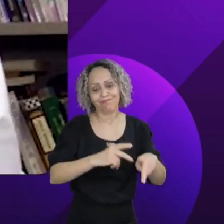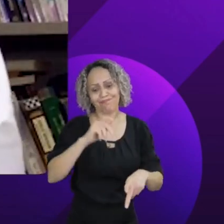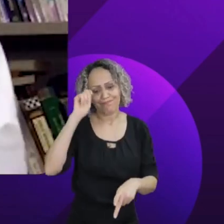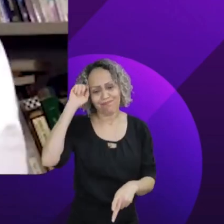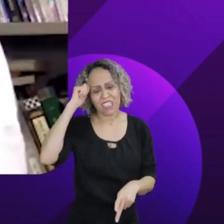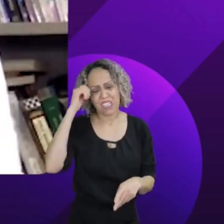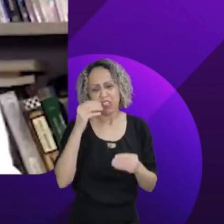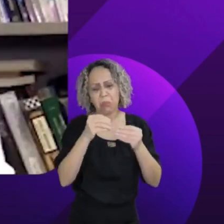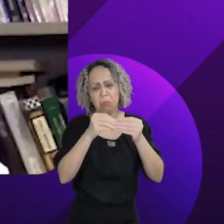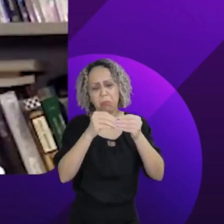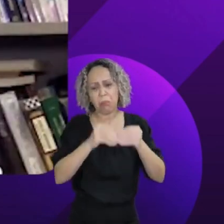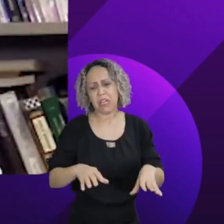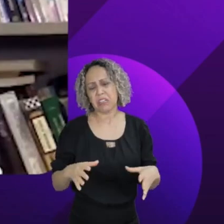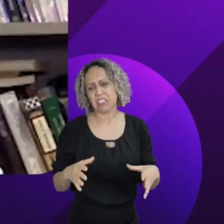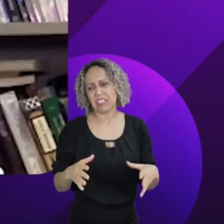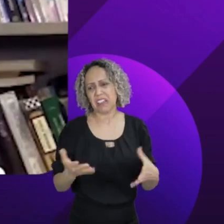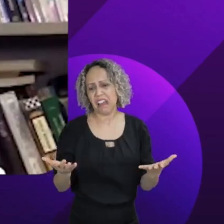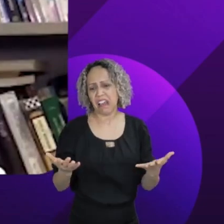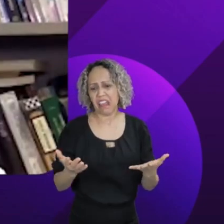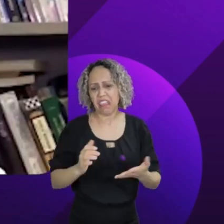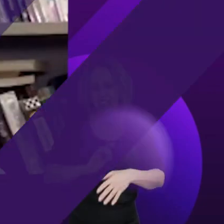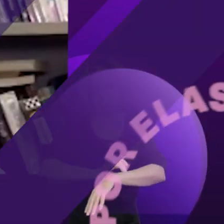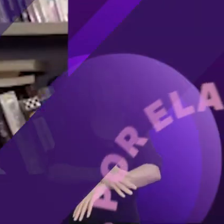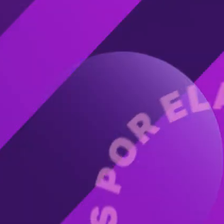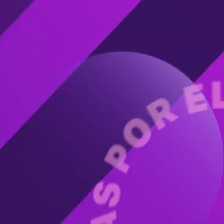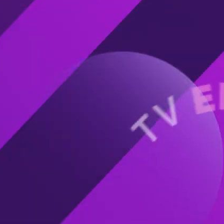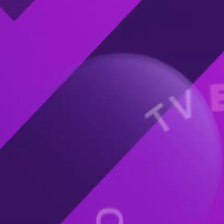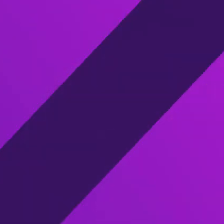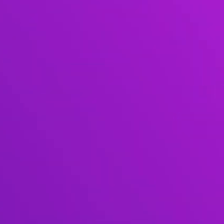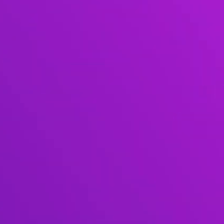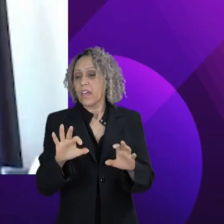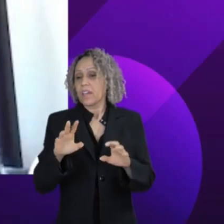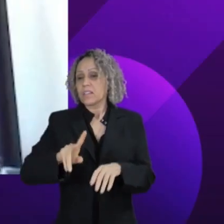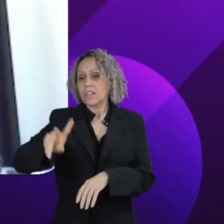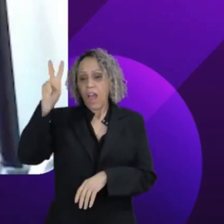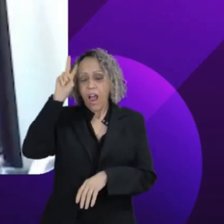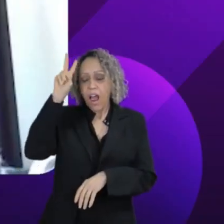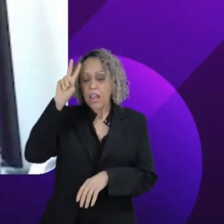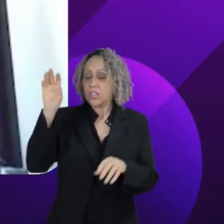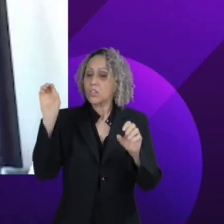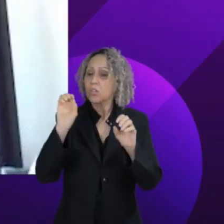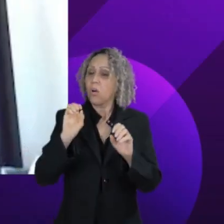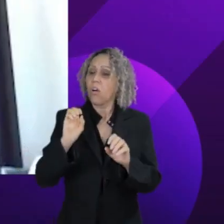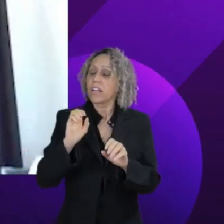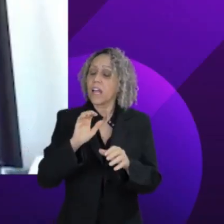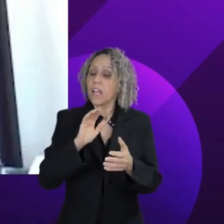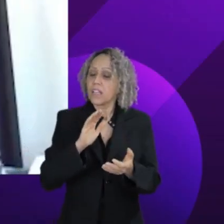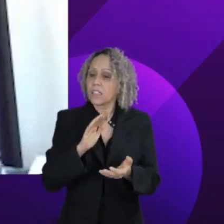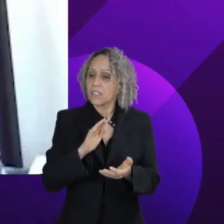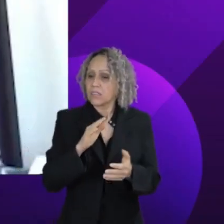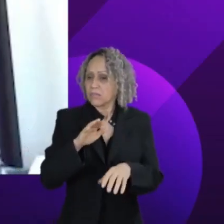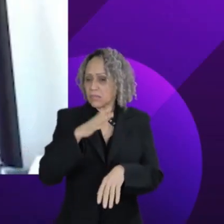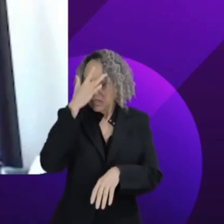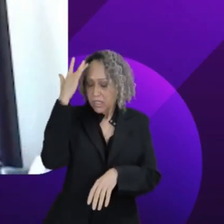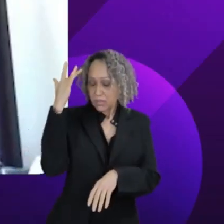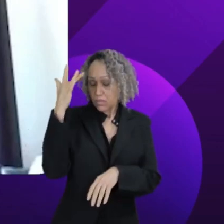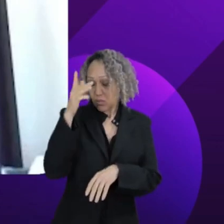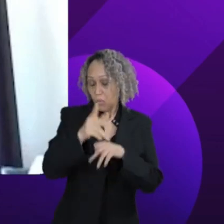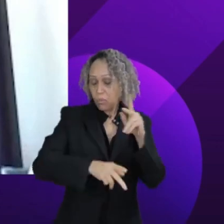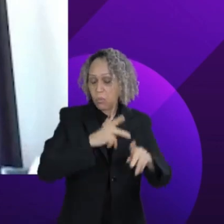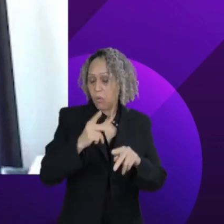atingida por práticas racistas na nossa sociedade. Um conselho que eu deixo aqui para as pessoas que estão